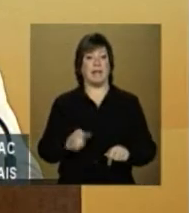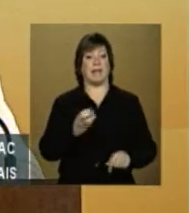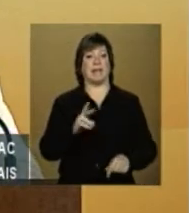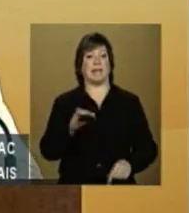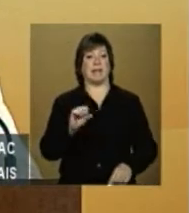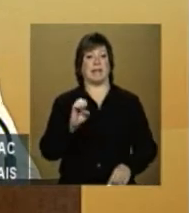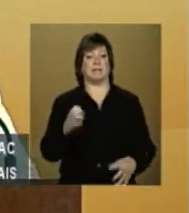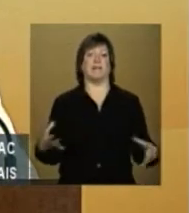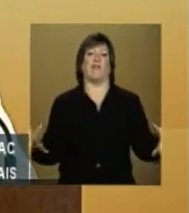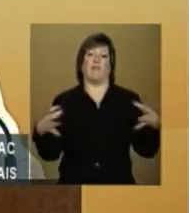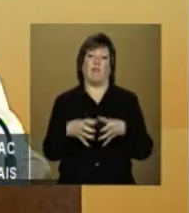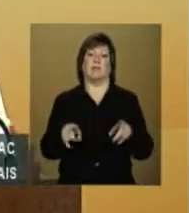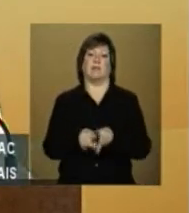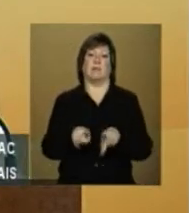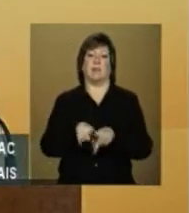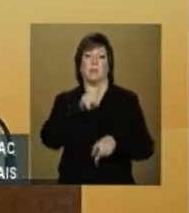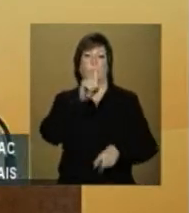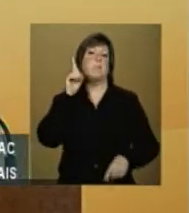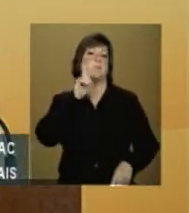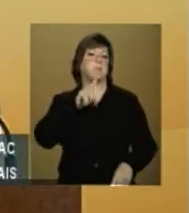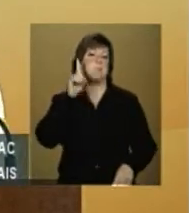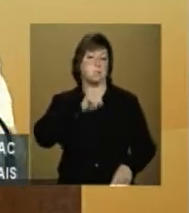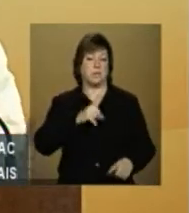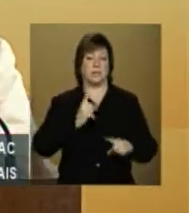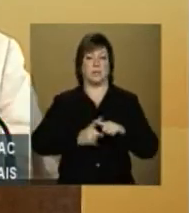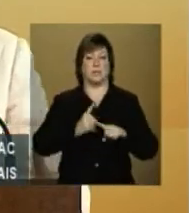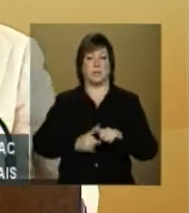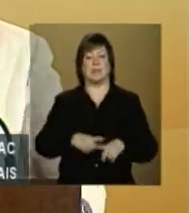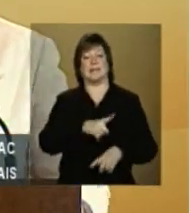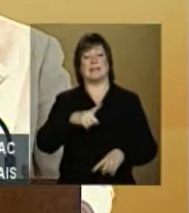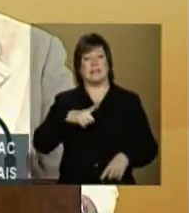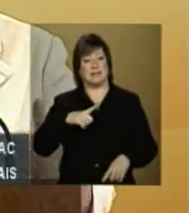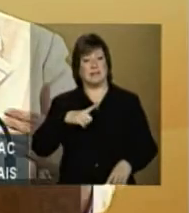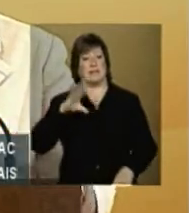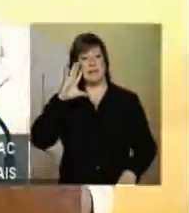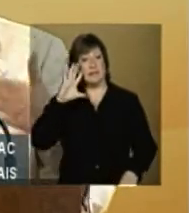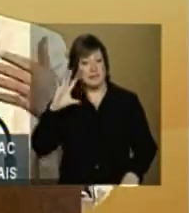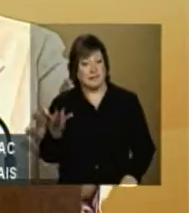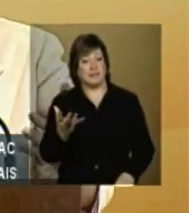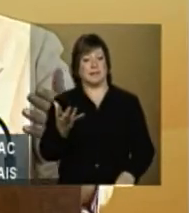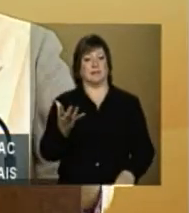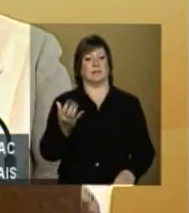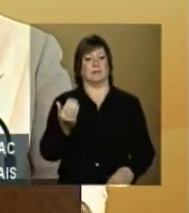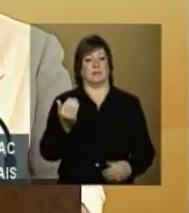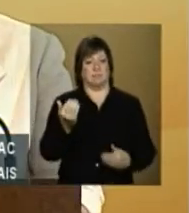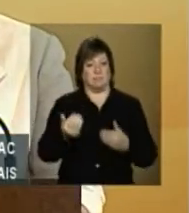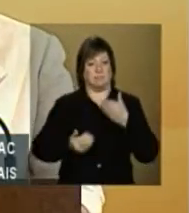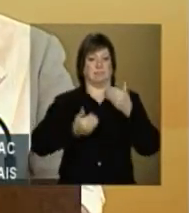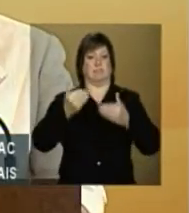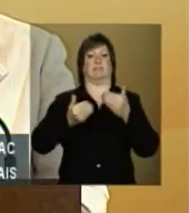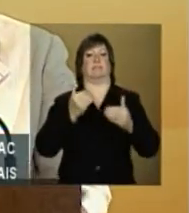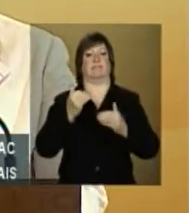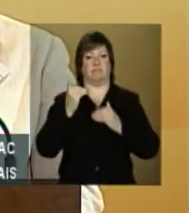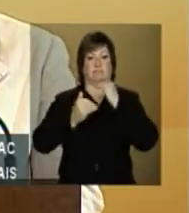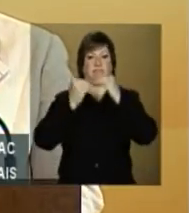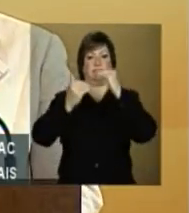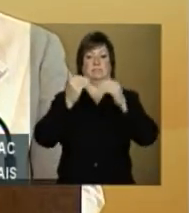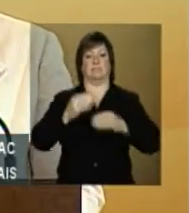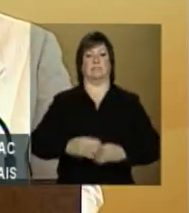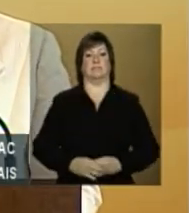os Estados Unidos, que está tentando uma elevação do seu crescimento.